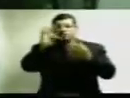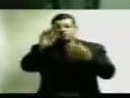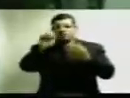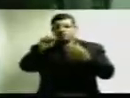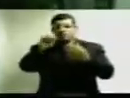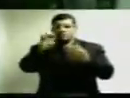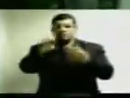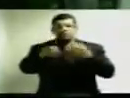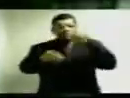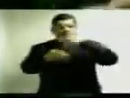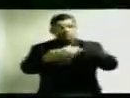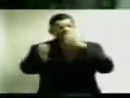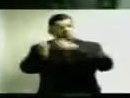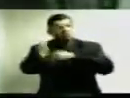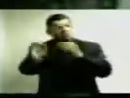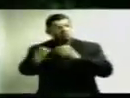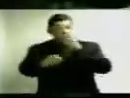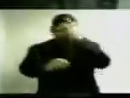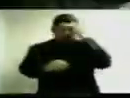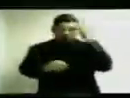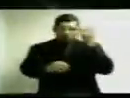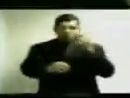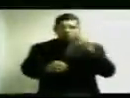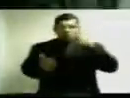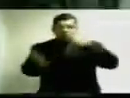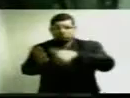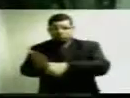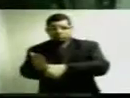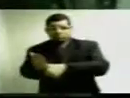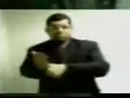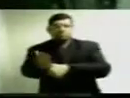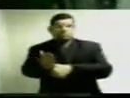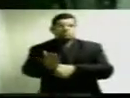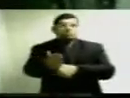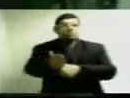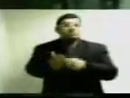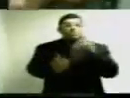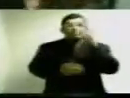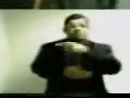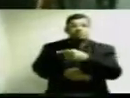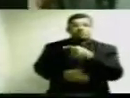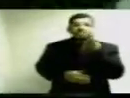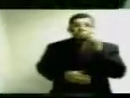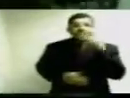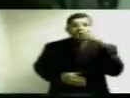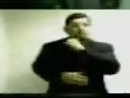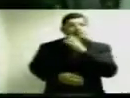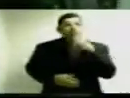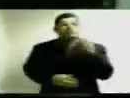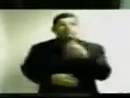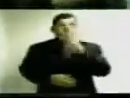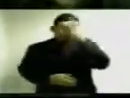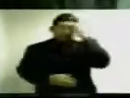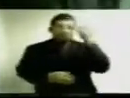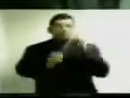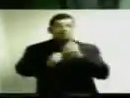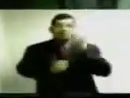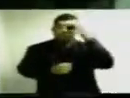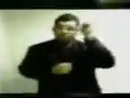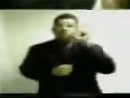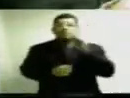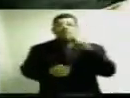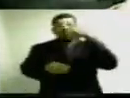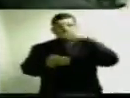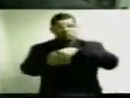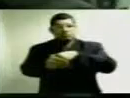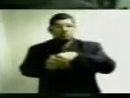não se bote mais voto secreto. A pessoa bote o dedo lá e apareça lá no painel imediatamente para que a população possa saber para